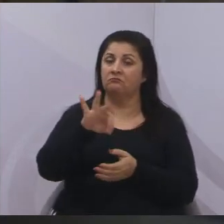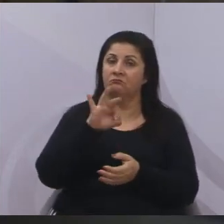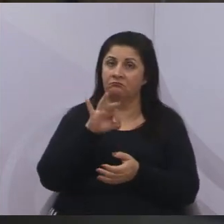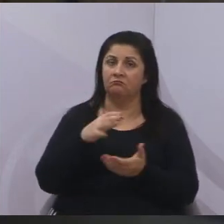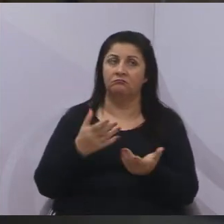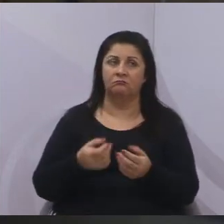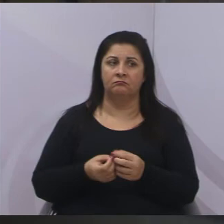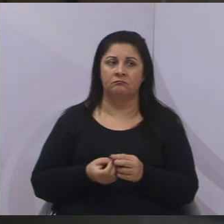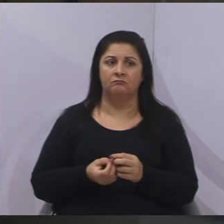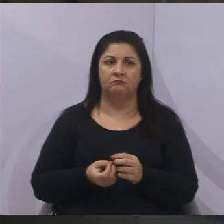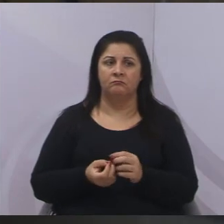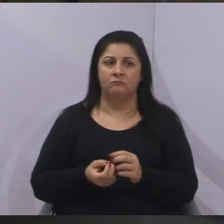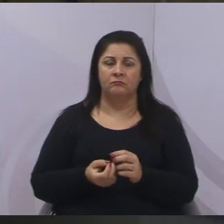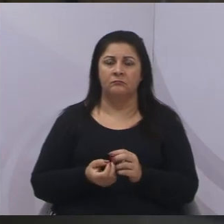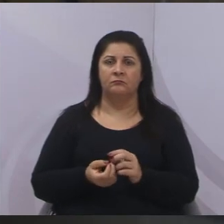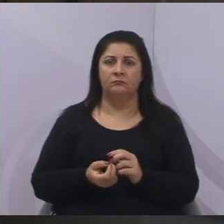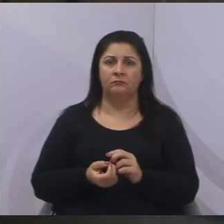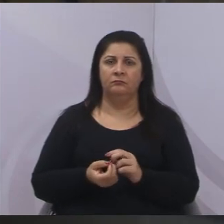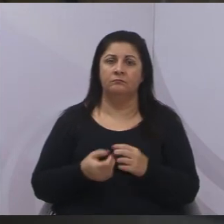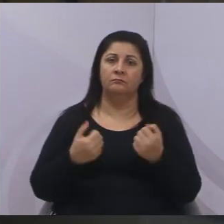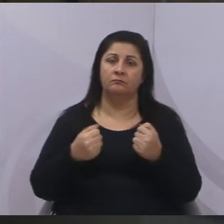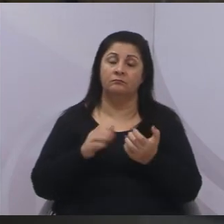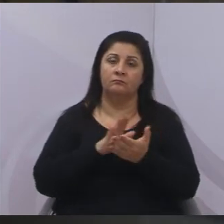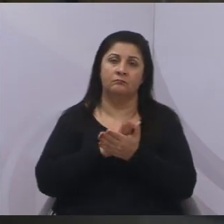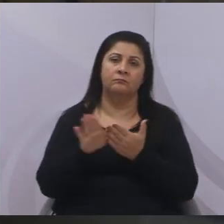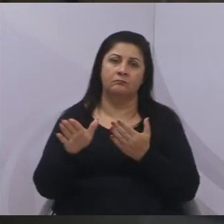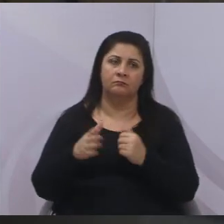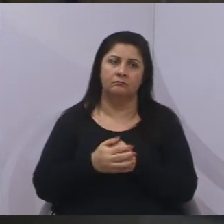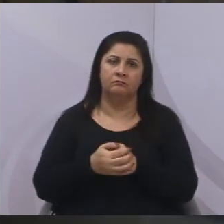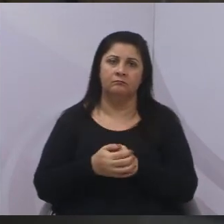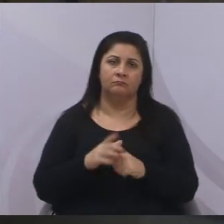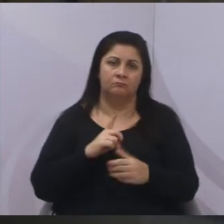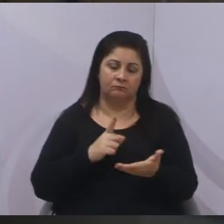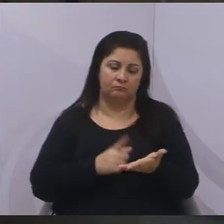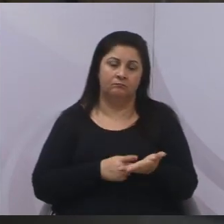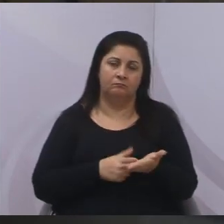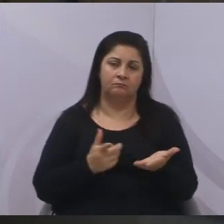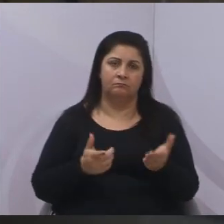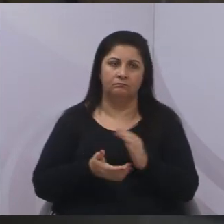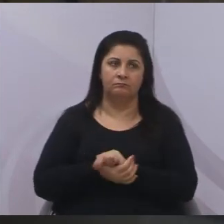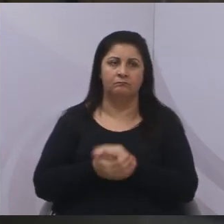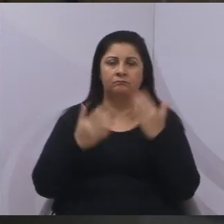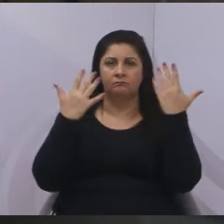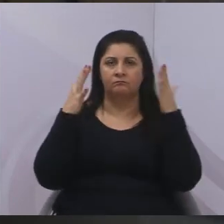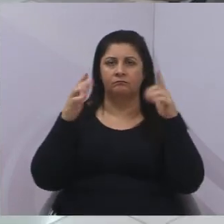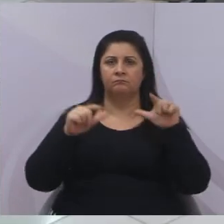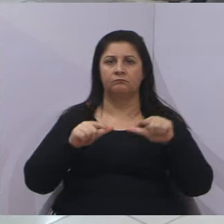né? E como eu disse, eu vou ter que me retirar agora, mas parabéns pelo trabalho de vocês.